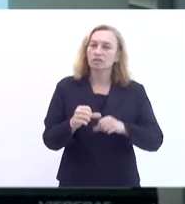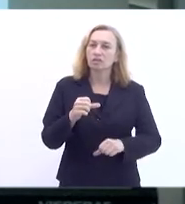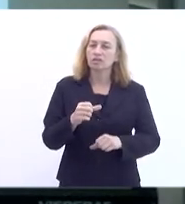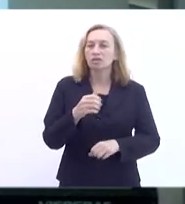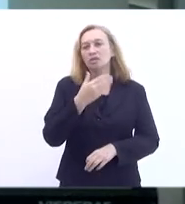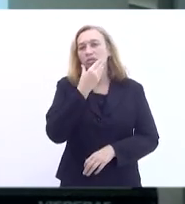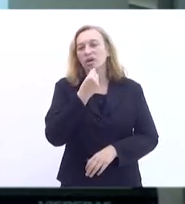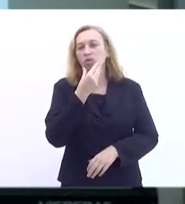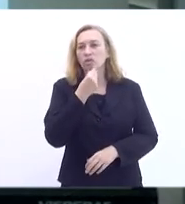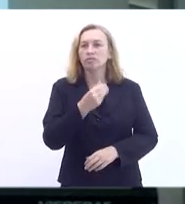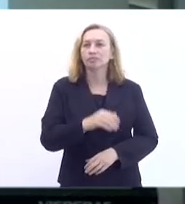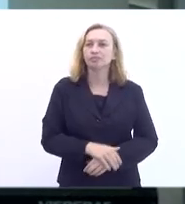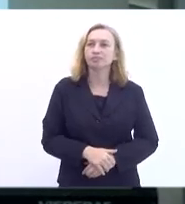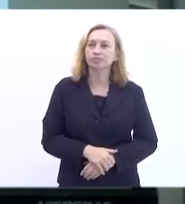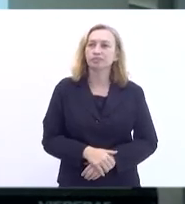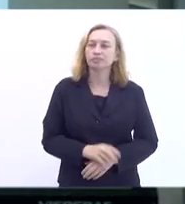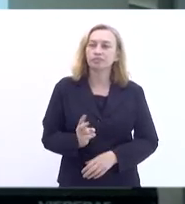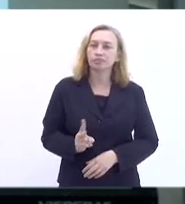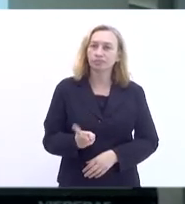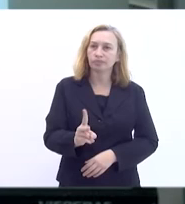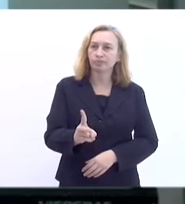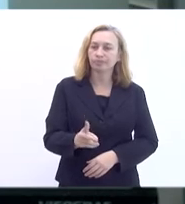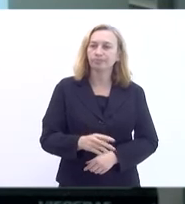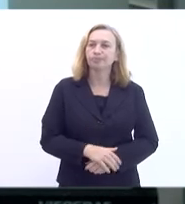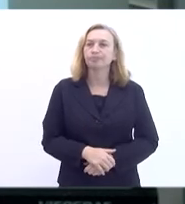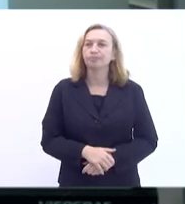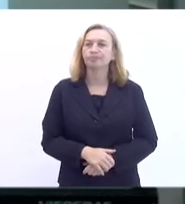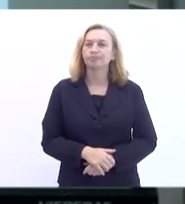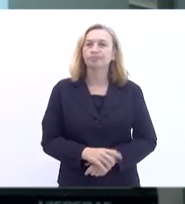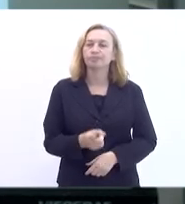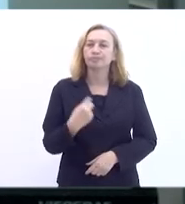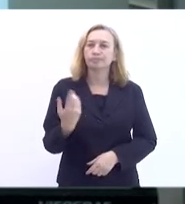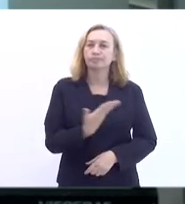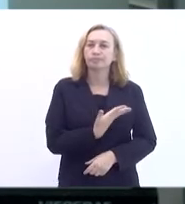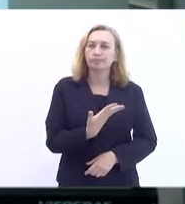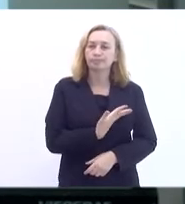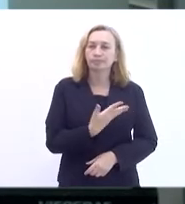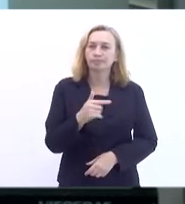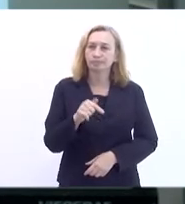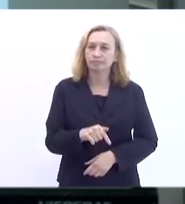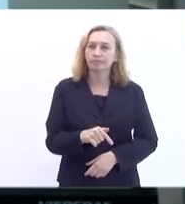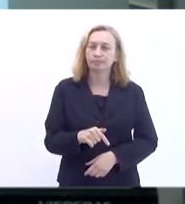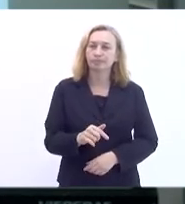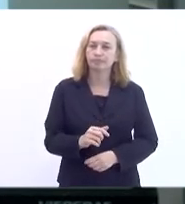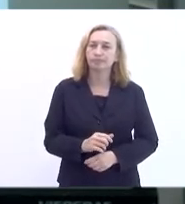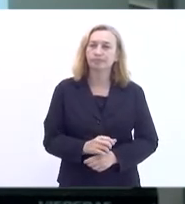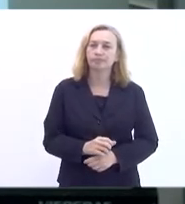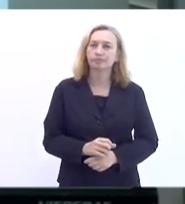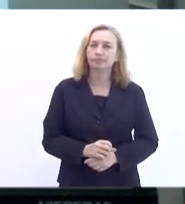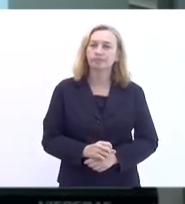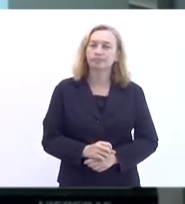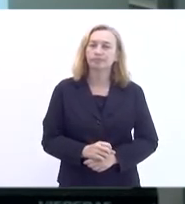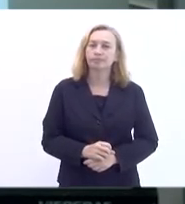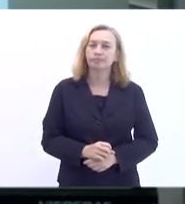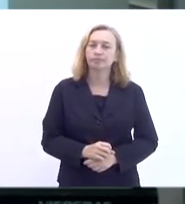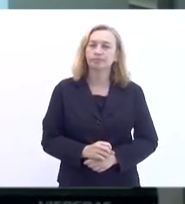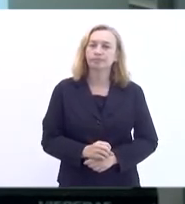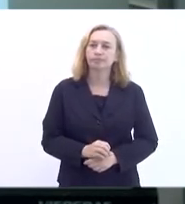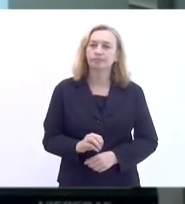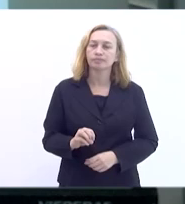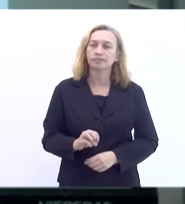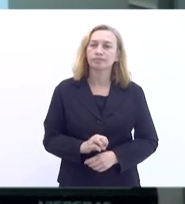para o público masculino continuamos né os nossos amigos aqui os 181 que nós